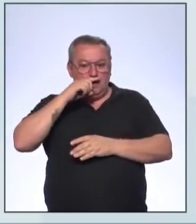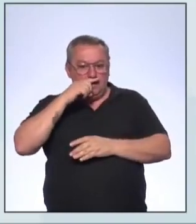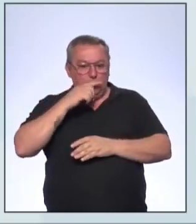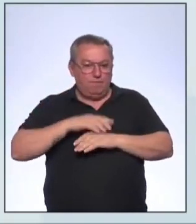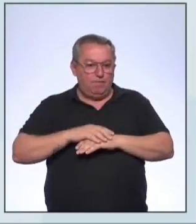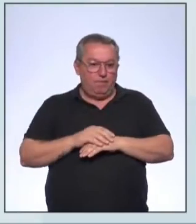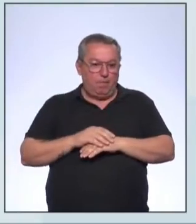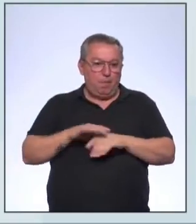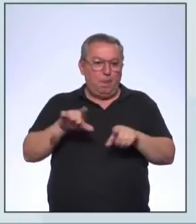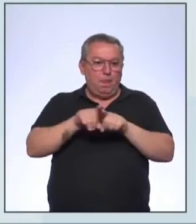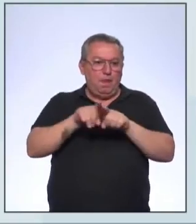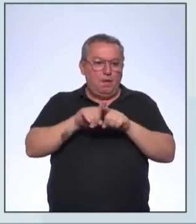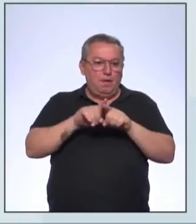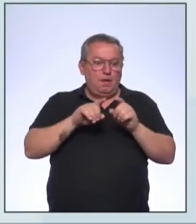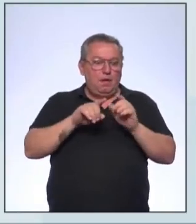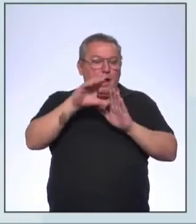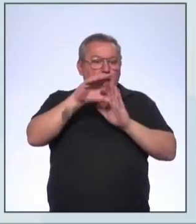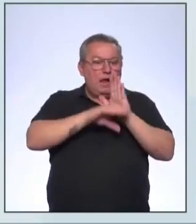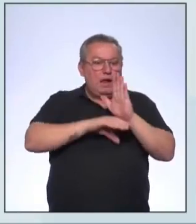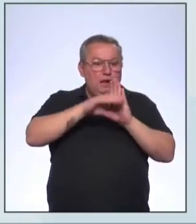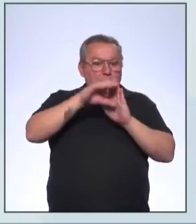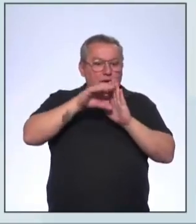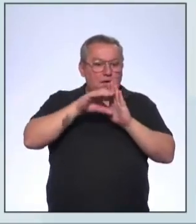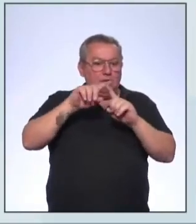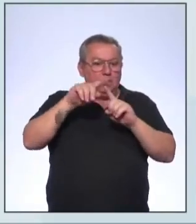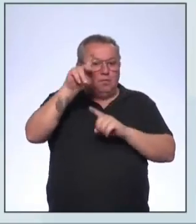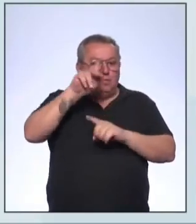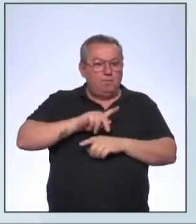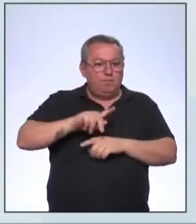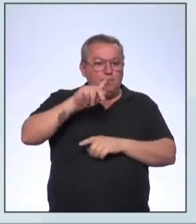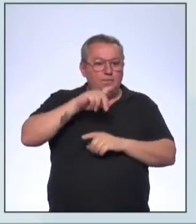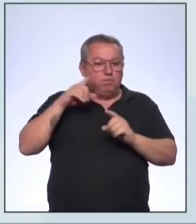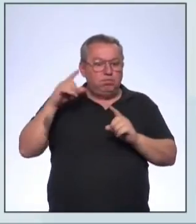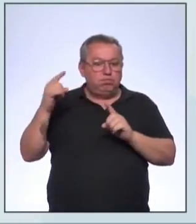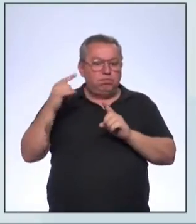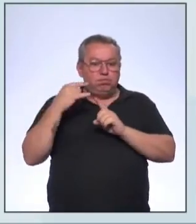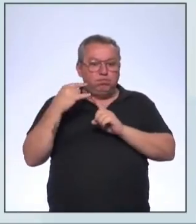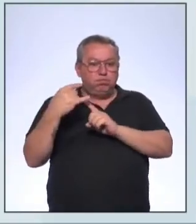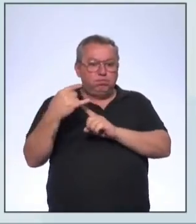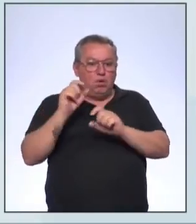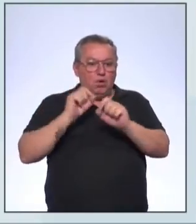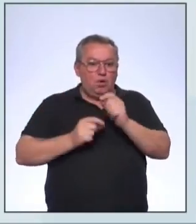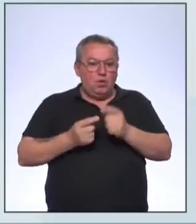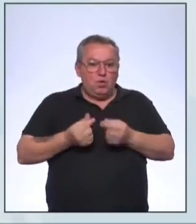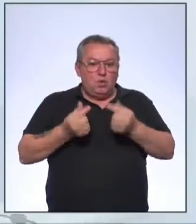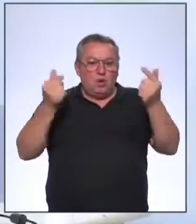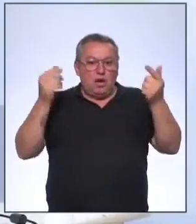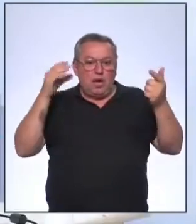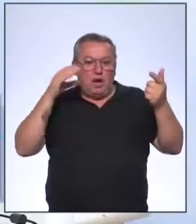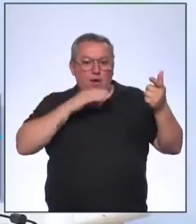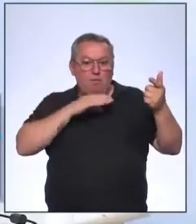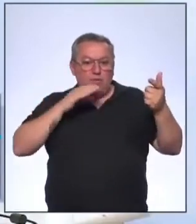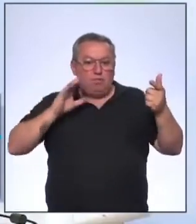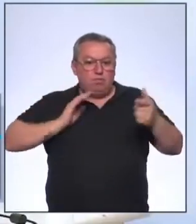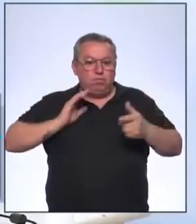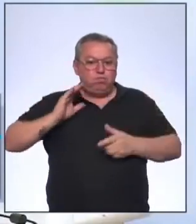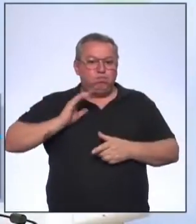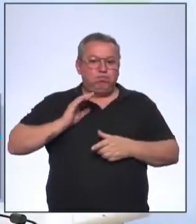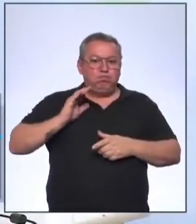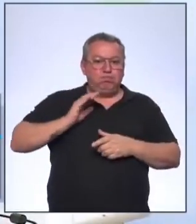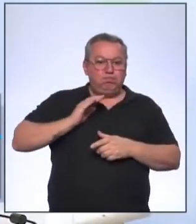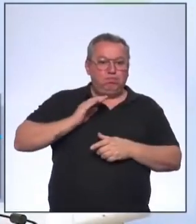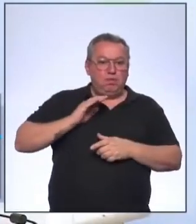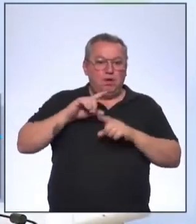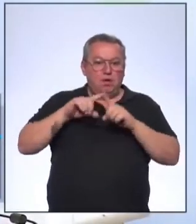vocês. E as classes dominantes e um contingente populacional são atraídos pela ilusão do enriquecimento rápido, né? Não só a